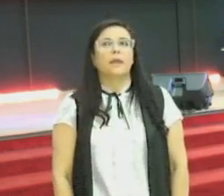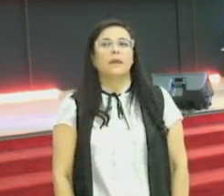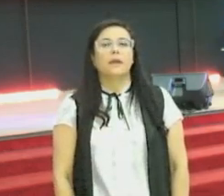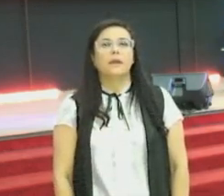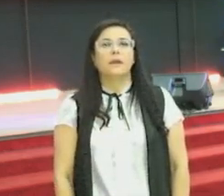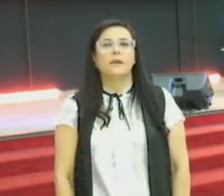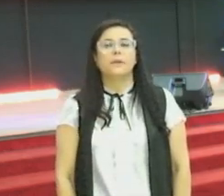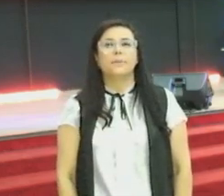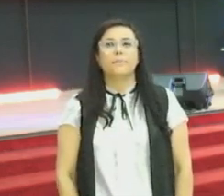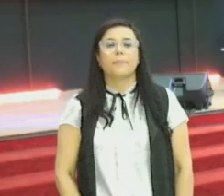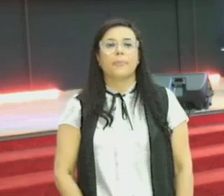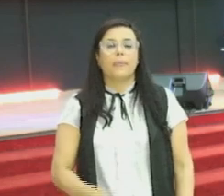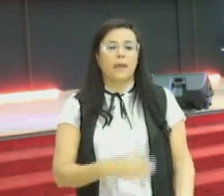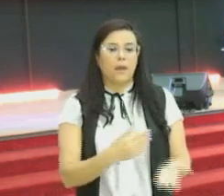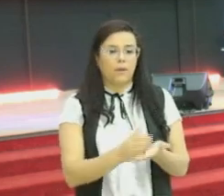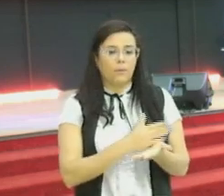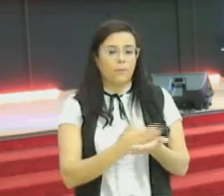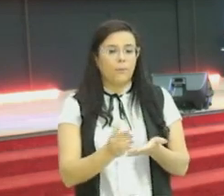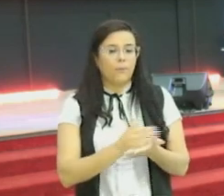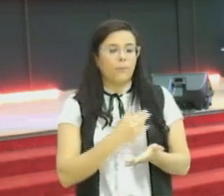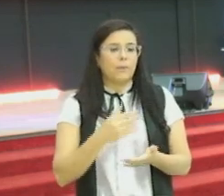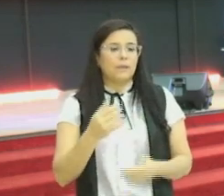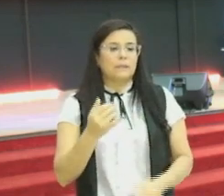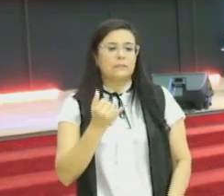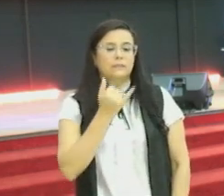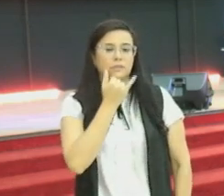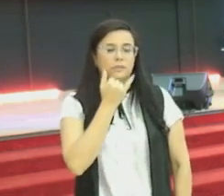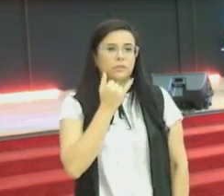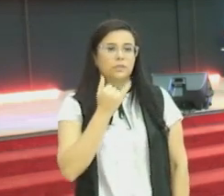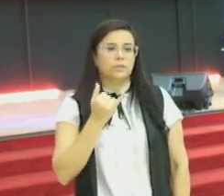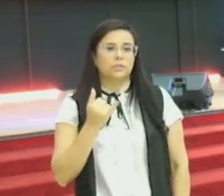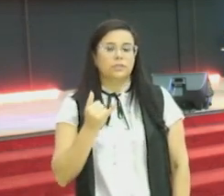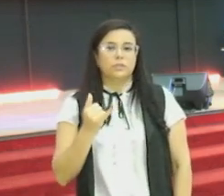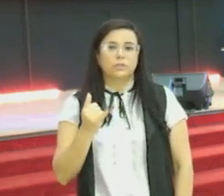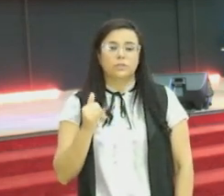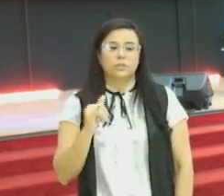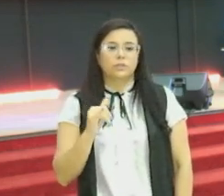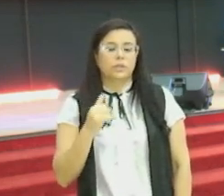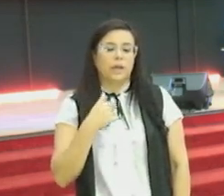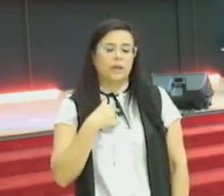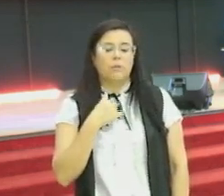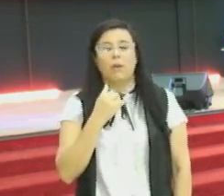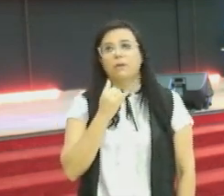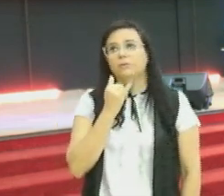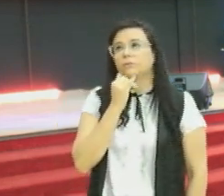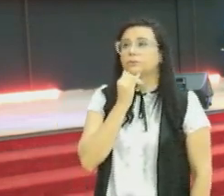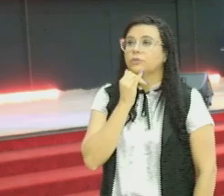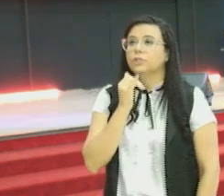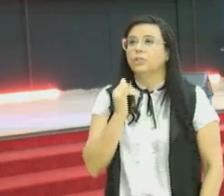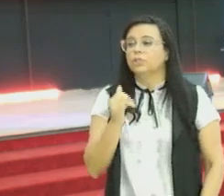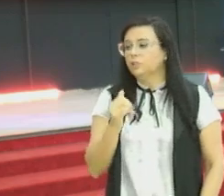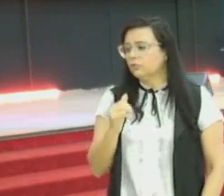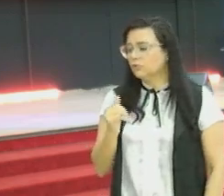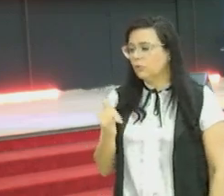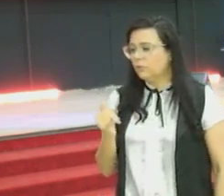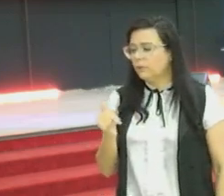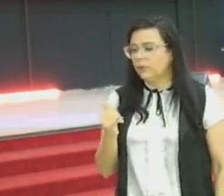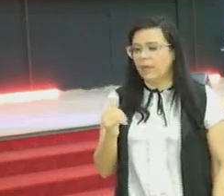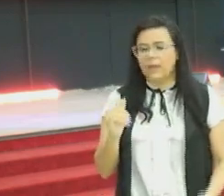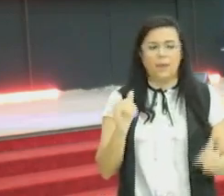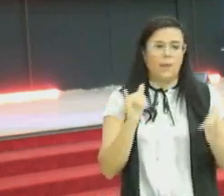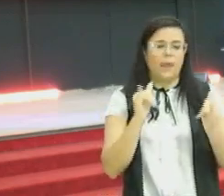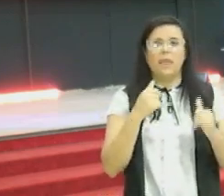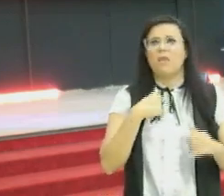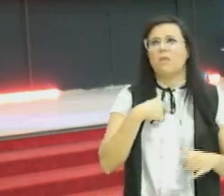algumas desculpas que a gente usa para não perdoar. Primeiro a gente diz assim, pastor, não vou perdoar não, errar é humano. Já viu